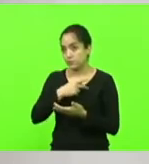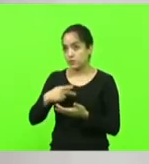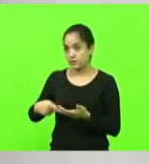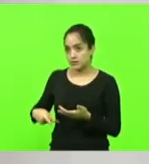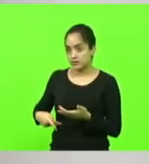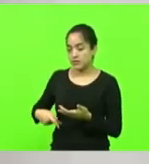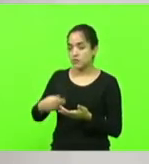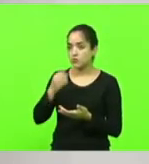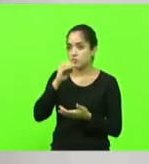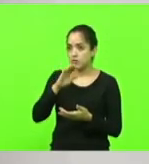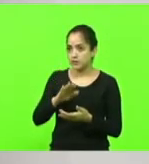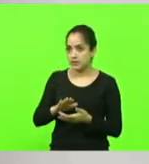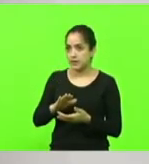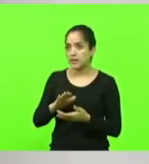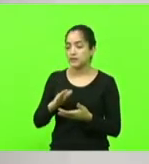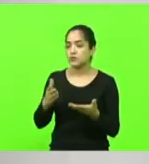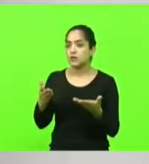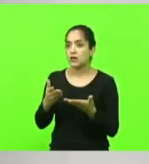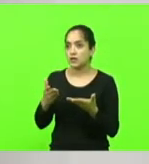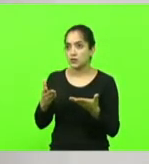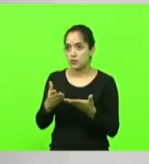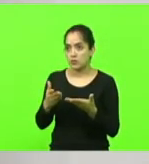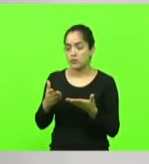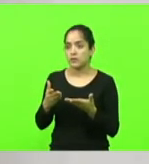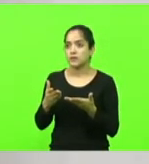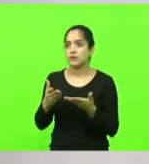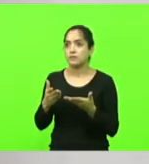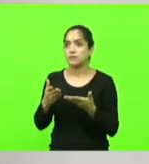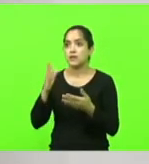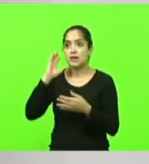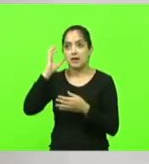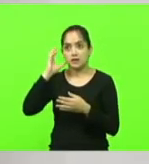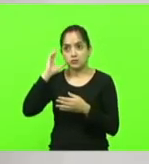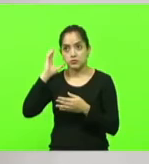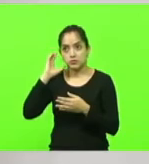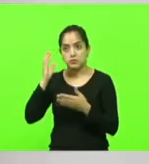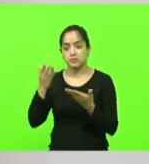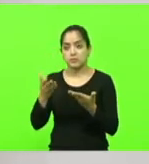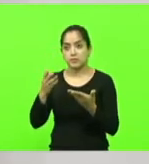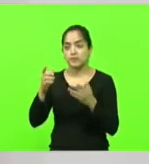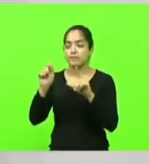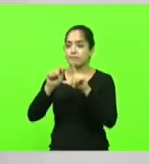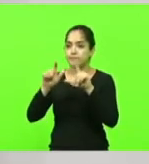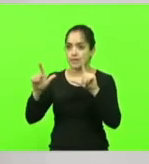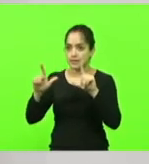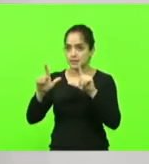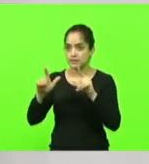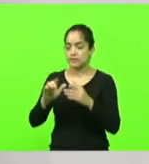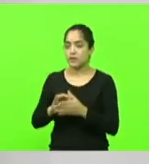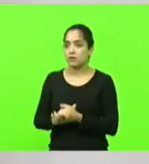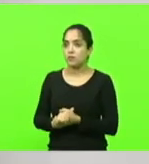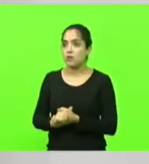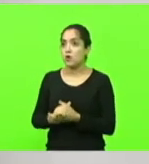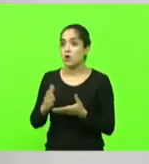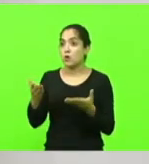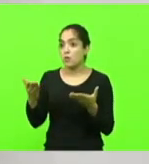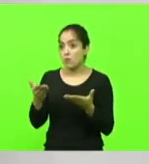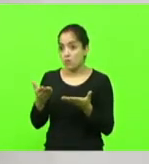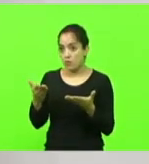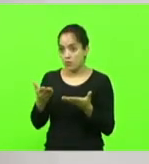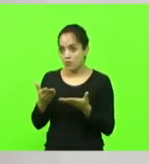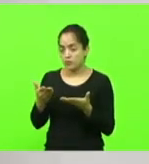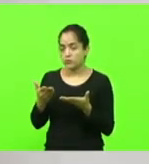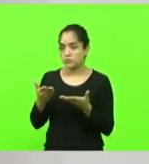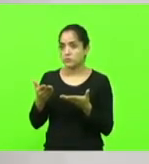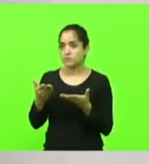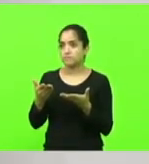boa tarde a todos que nos ouvem pela Rádio Alesc e que nos veem pela TVAL. Hoje eu vim aqui para